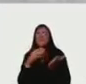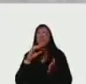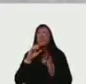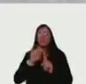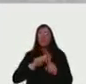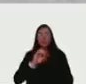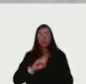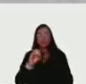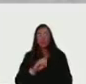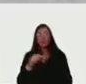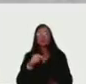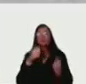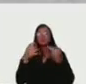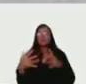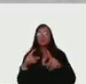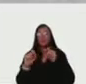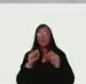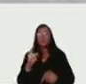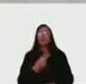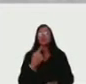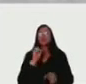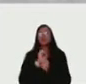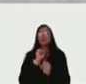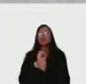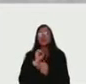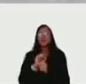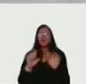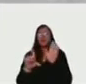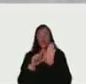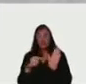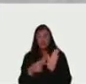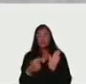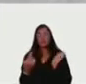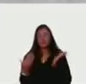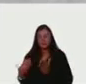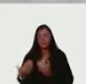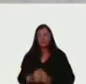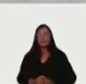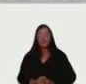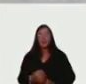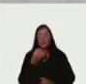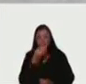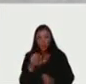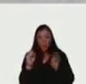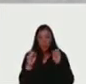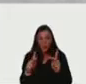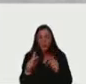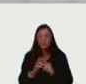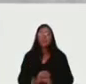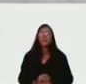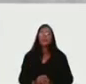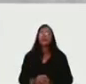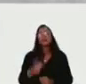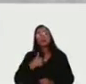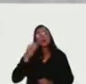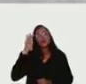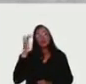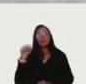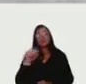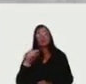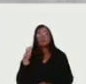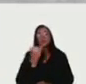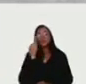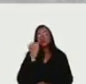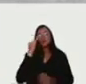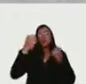estamos em espera que essa legislação chegue, tá bom? Então, eu acho que precisava ser falado isso para que as pessoas, às